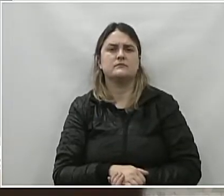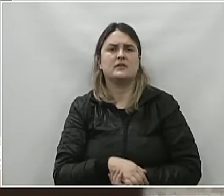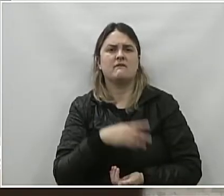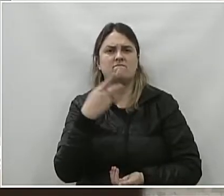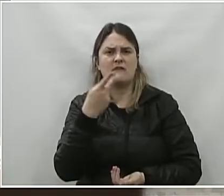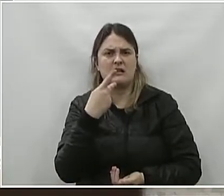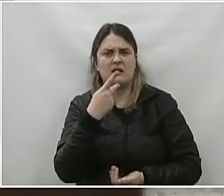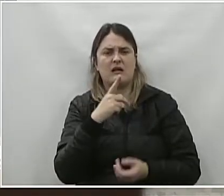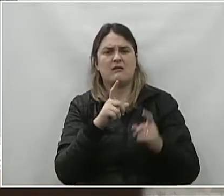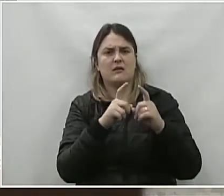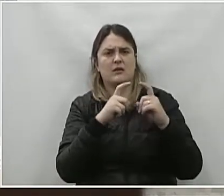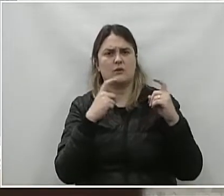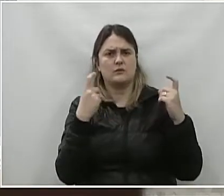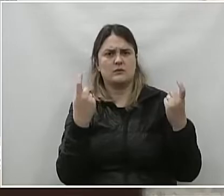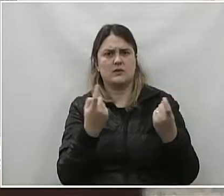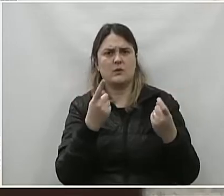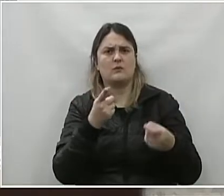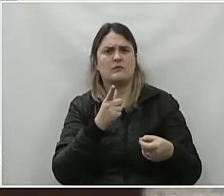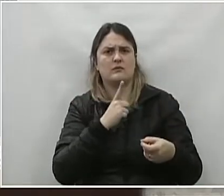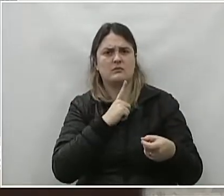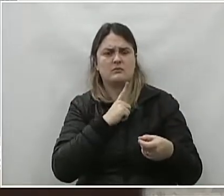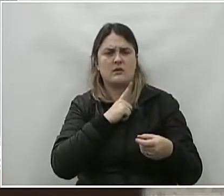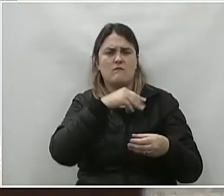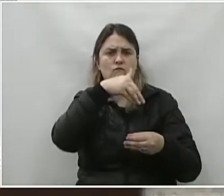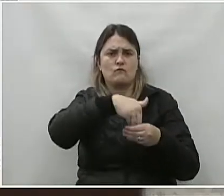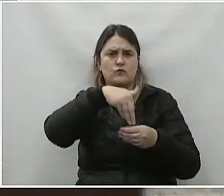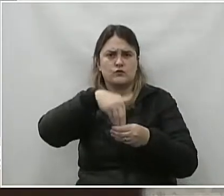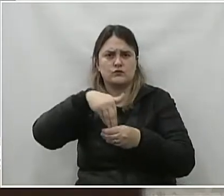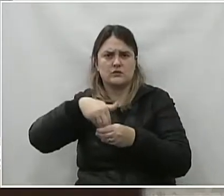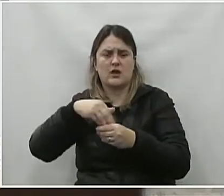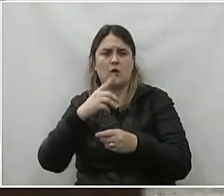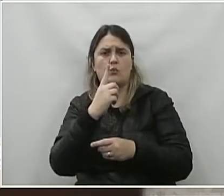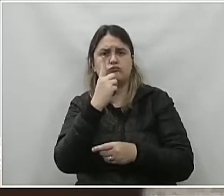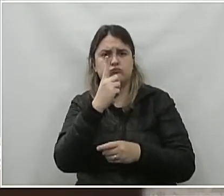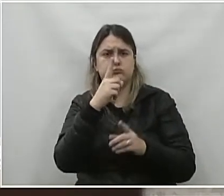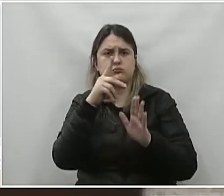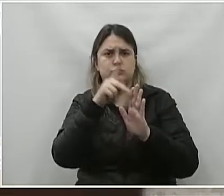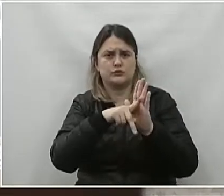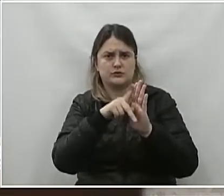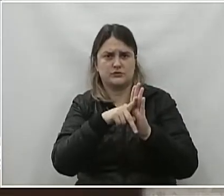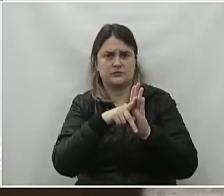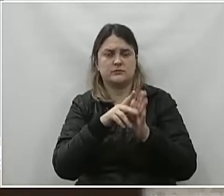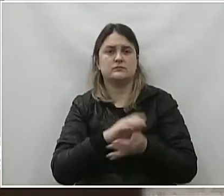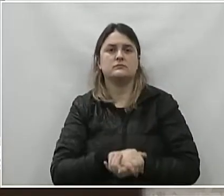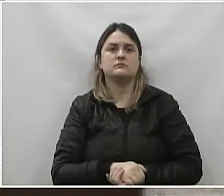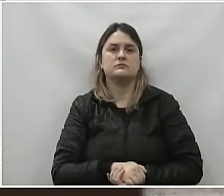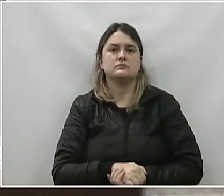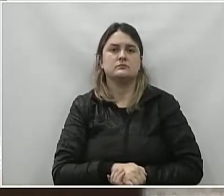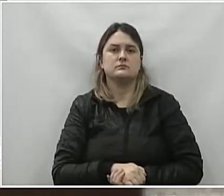da nossa sessão hoje ter sido votado apenas um projeto no dia de hoje,